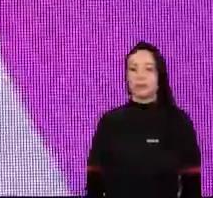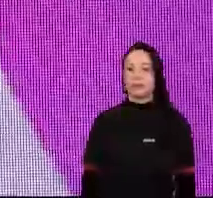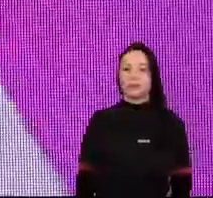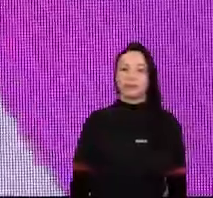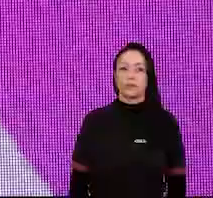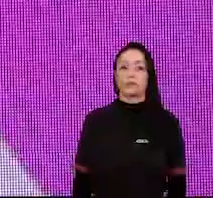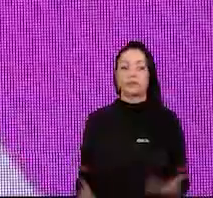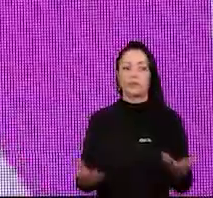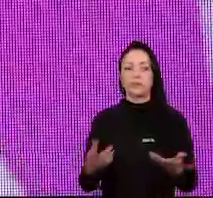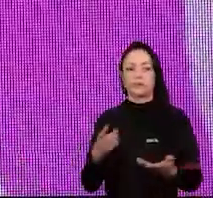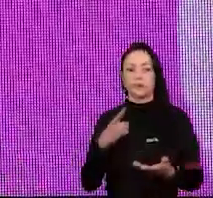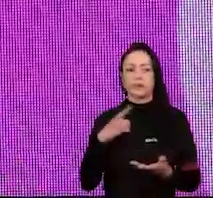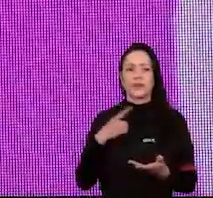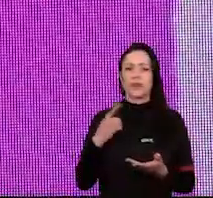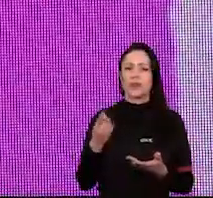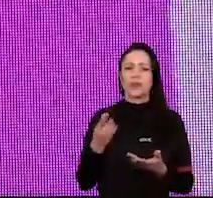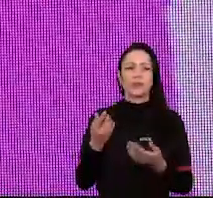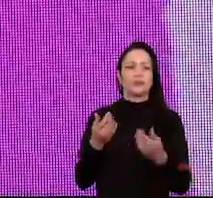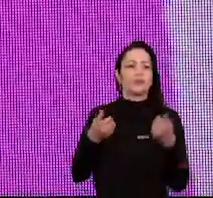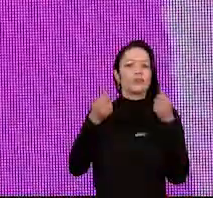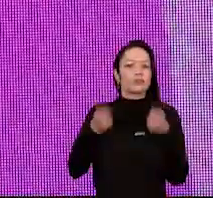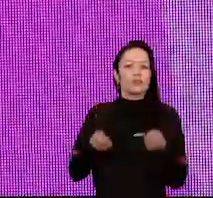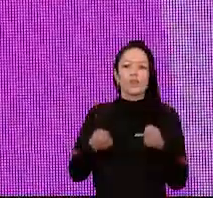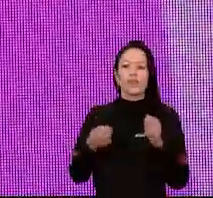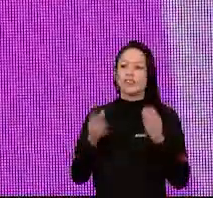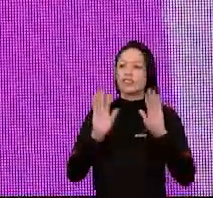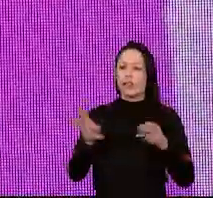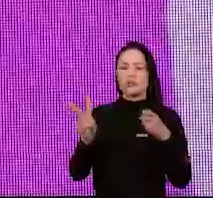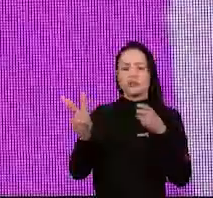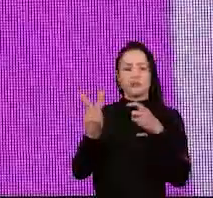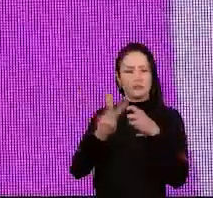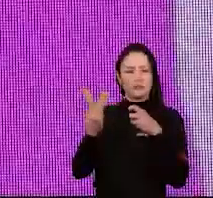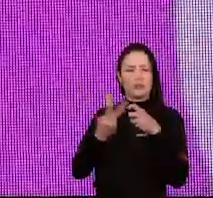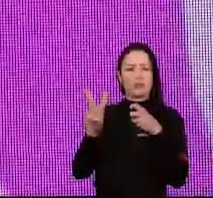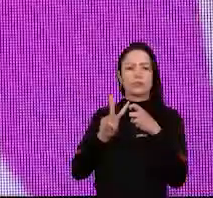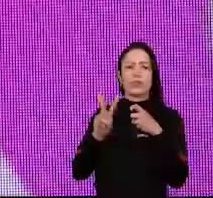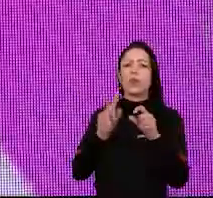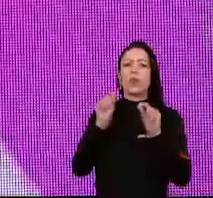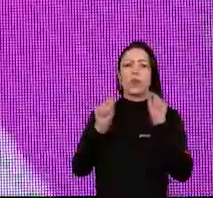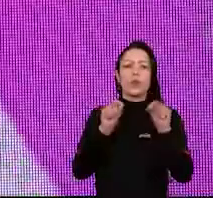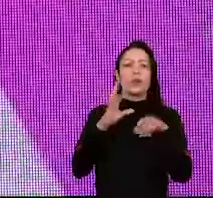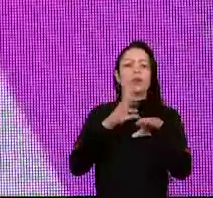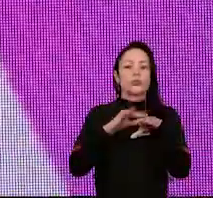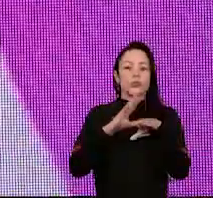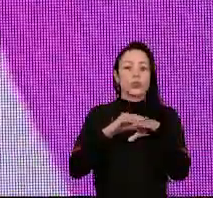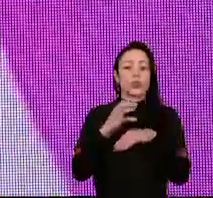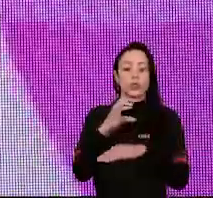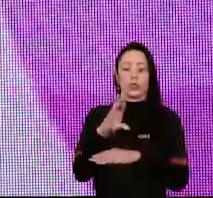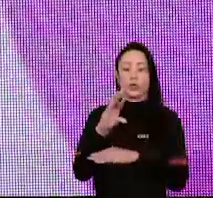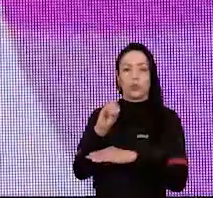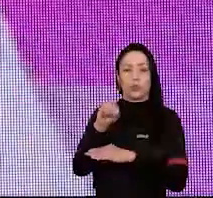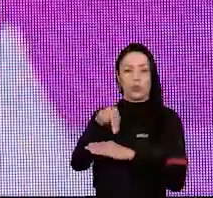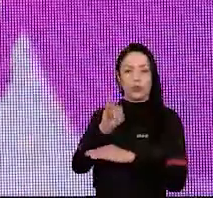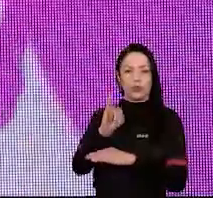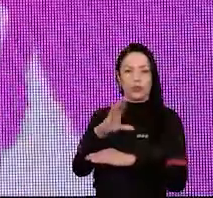que, assim, não está muito bem estabelecido na veterinária o que é uma doença crônica, mas muitas vezes é